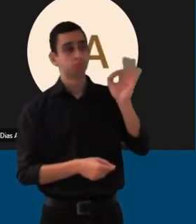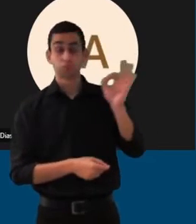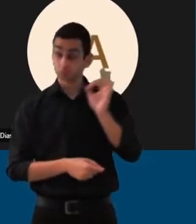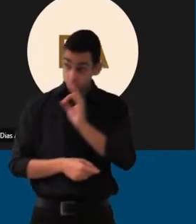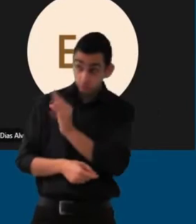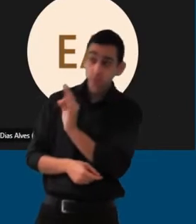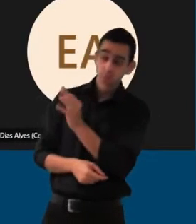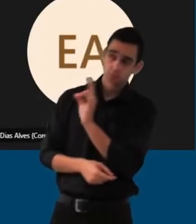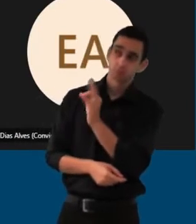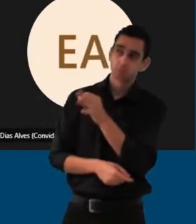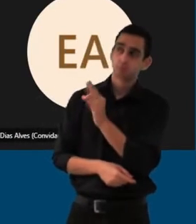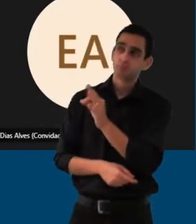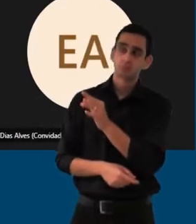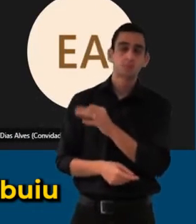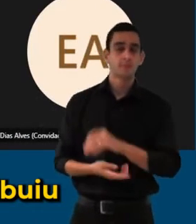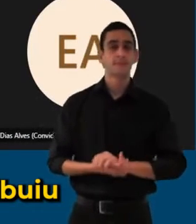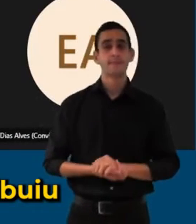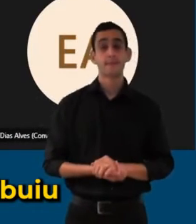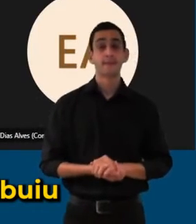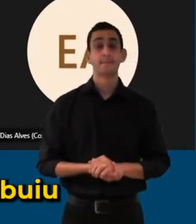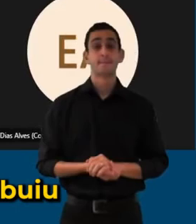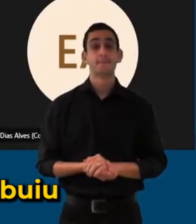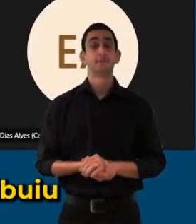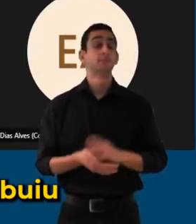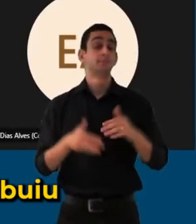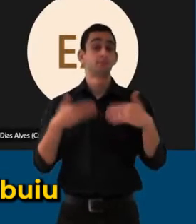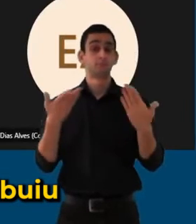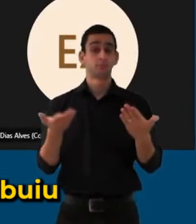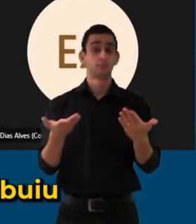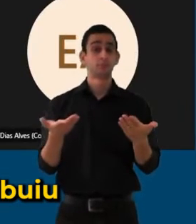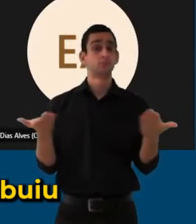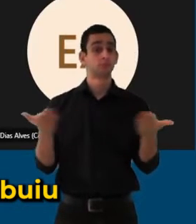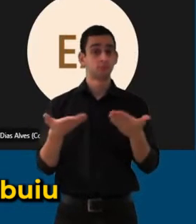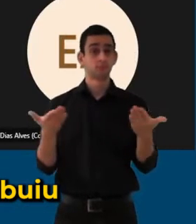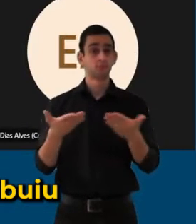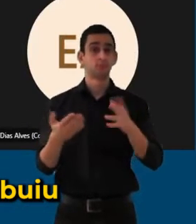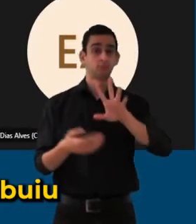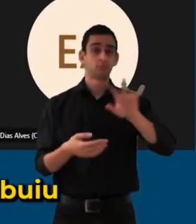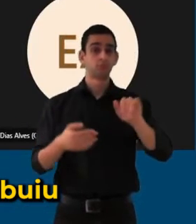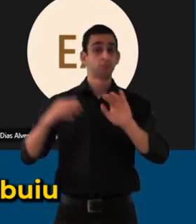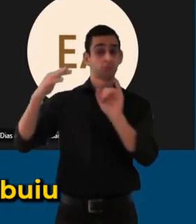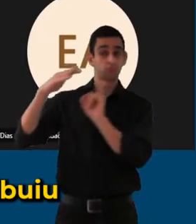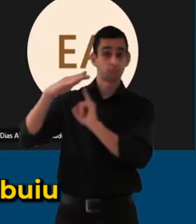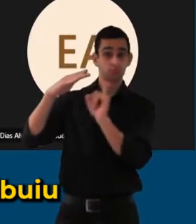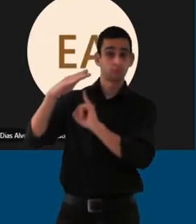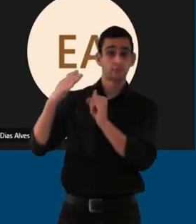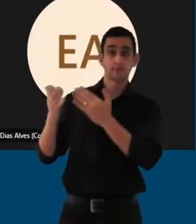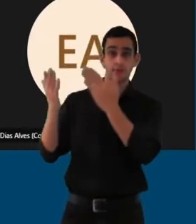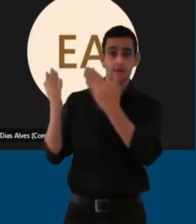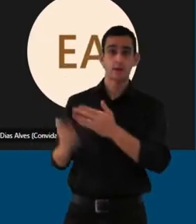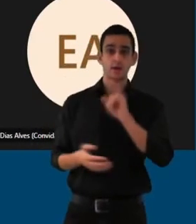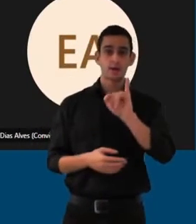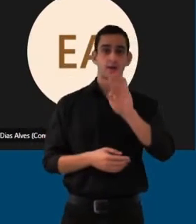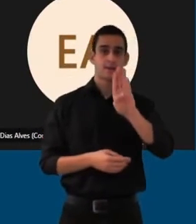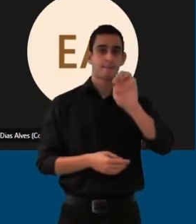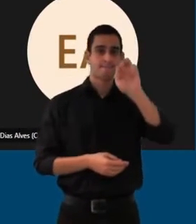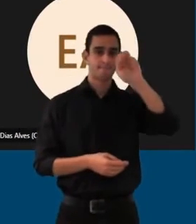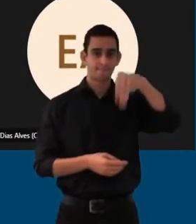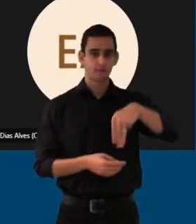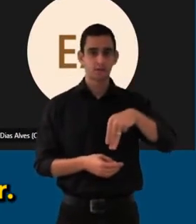Da Exato. Conjuntura. Né? Bom, então a bola vai para o IBRAM, né? Qual que é a razão,